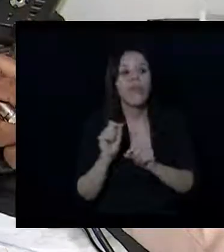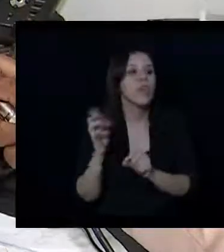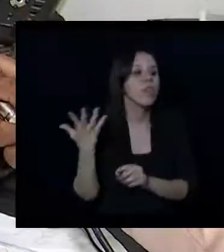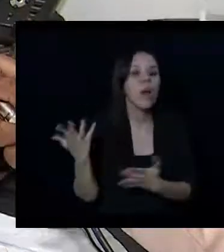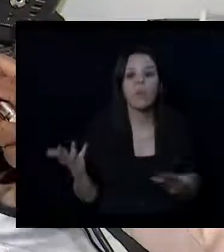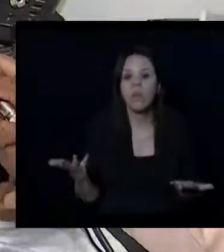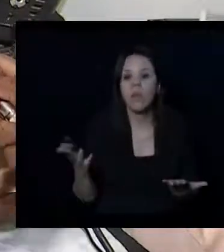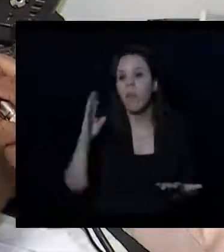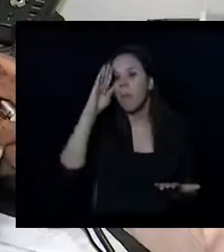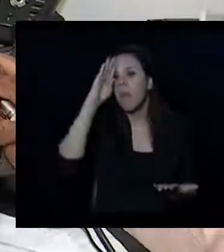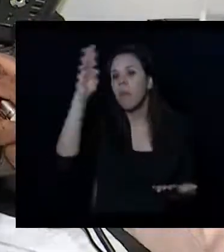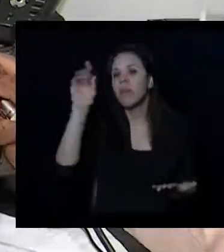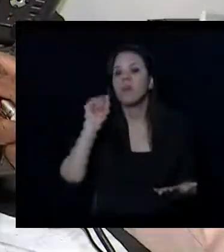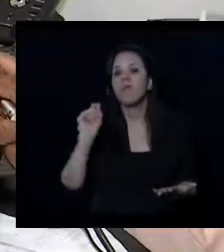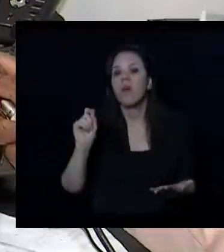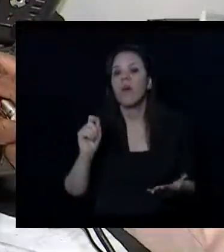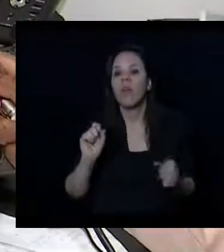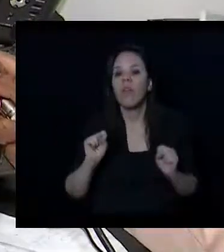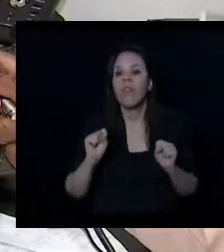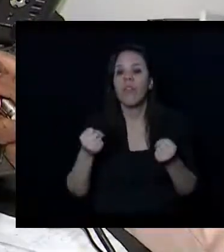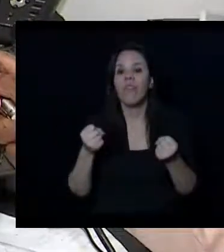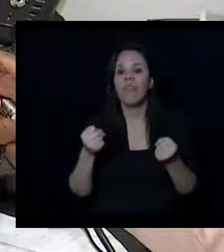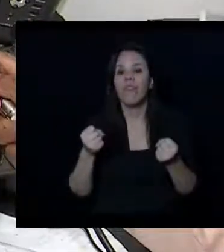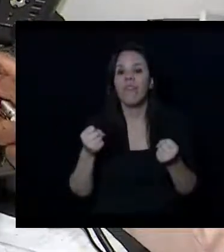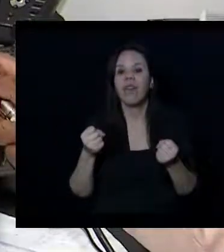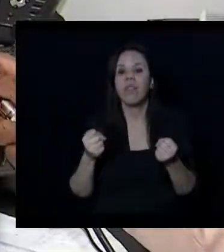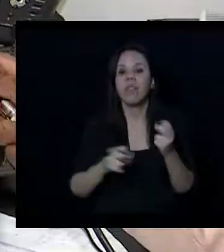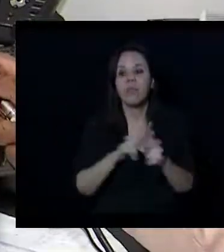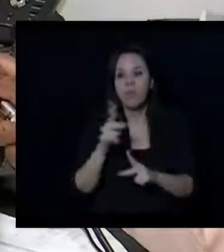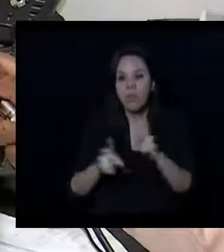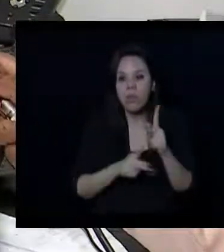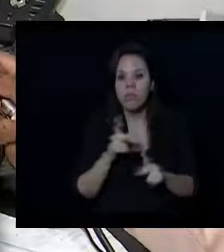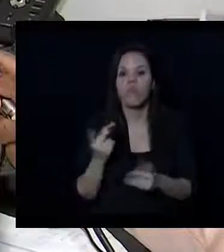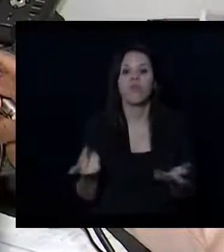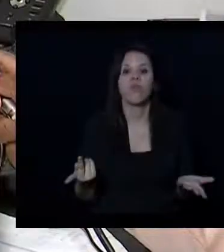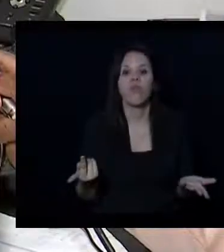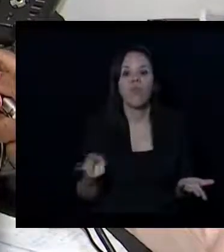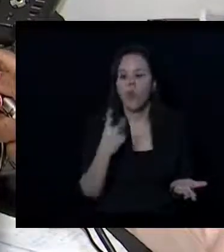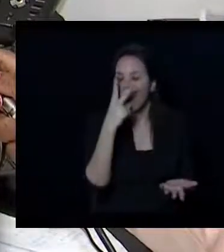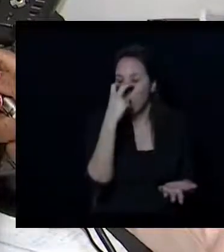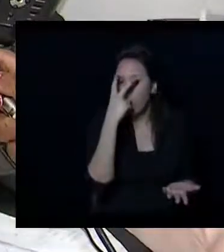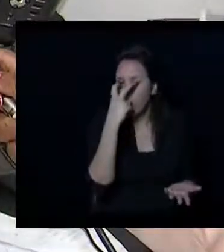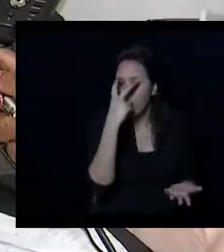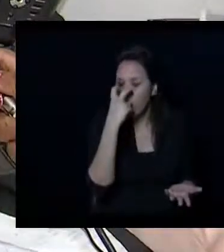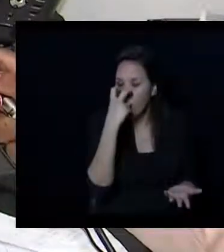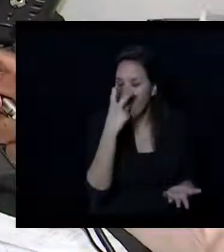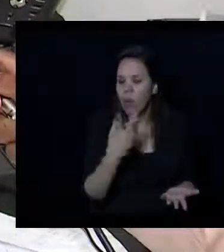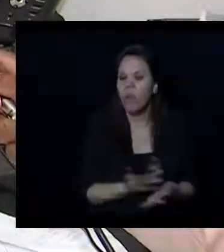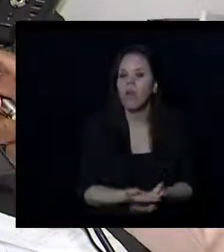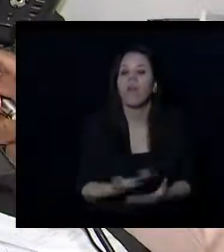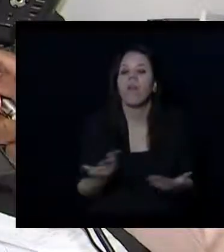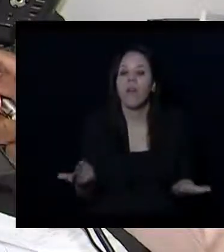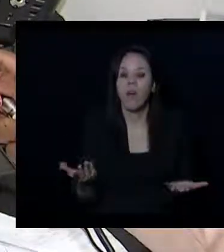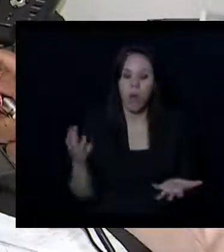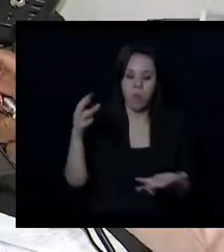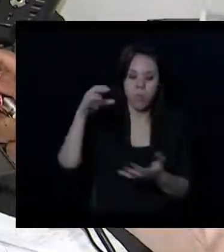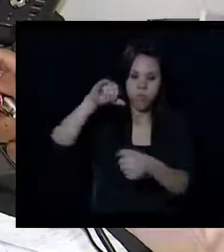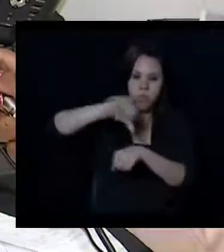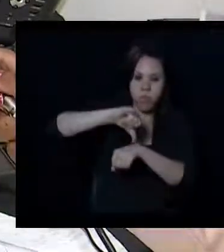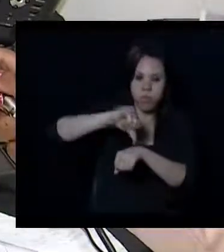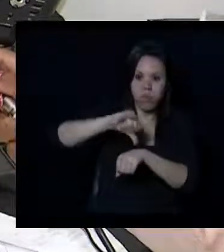função, principalmente, na defesa das pessoas com deficiência visual. Nós temos o centro de Campinas com